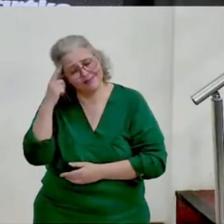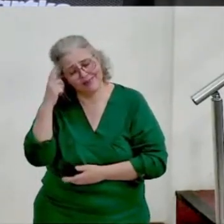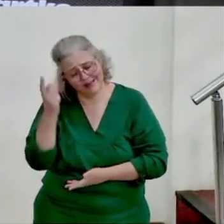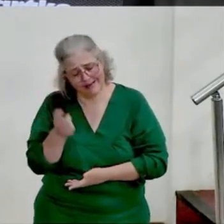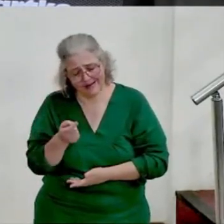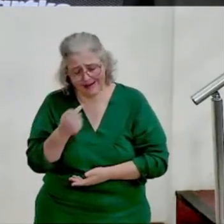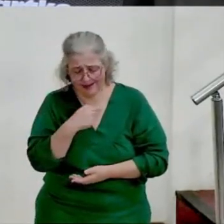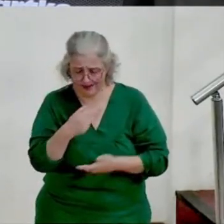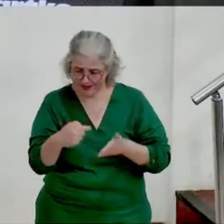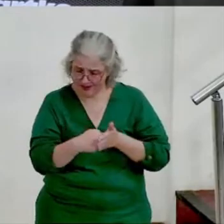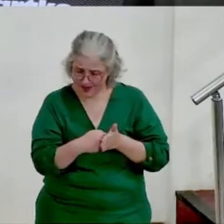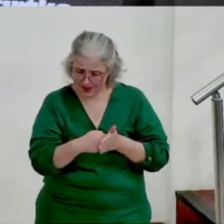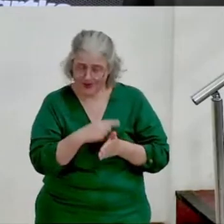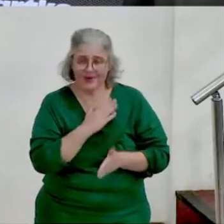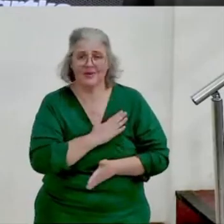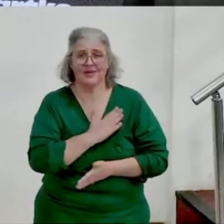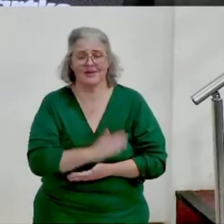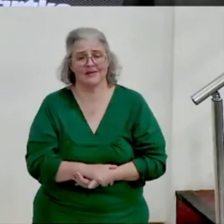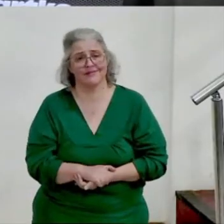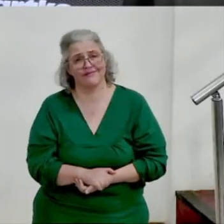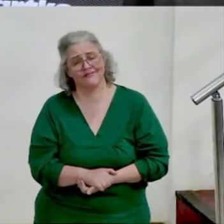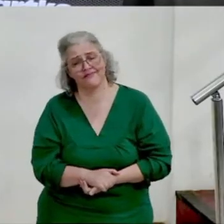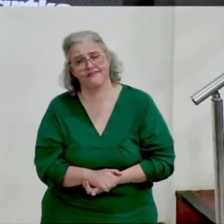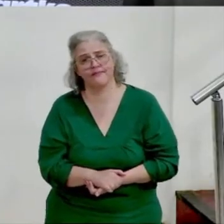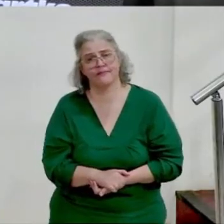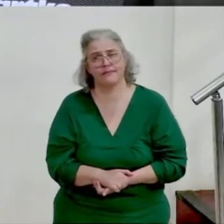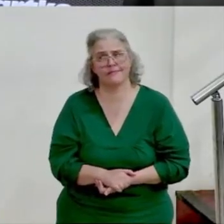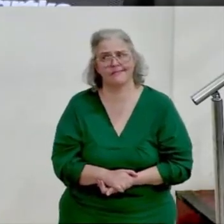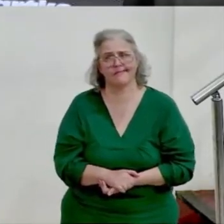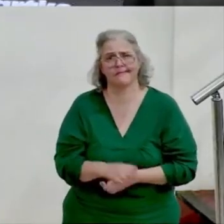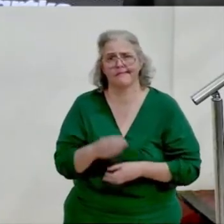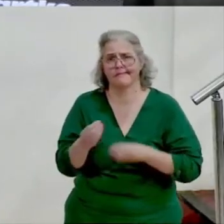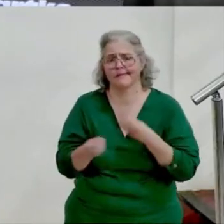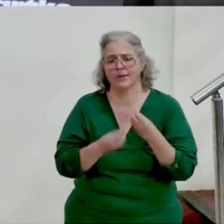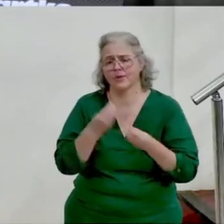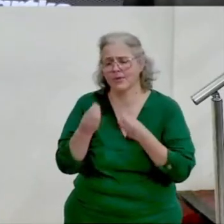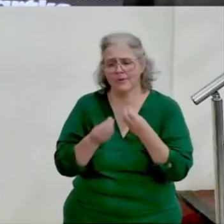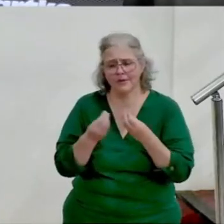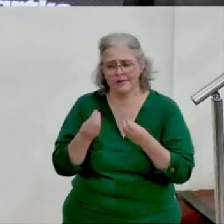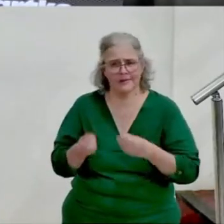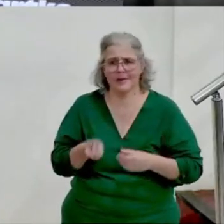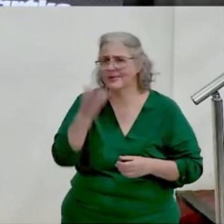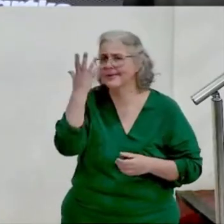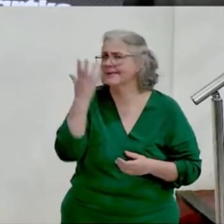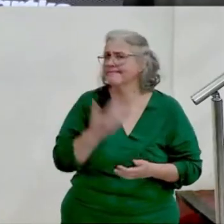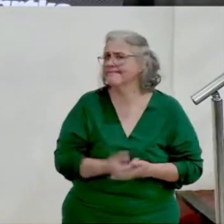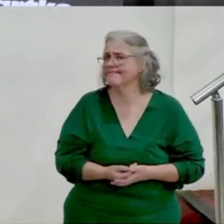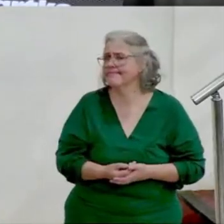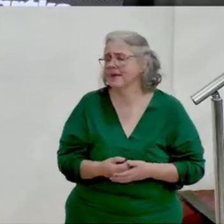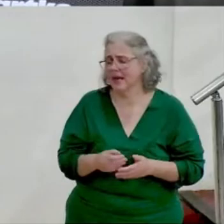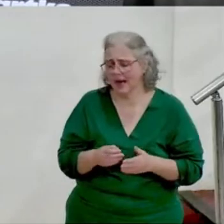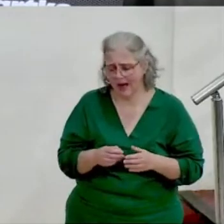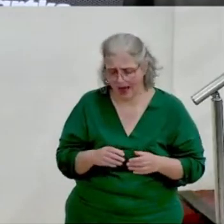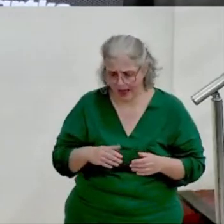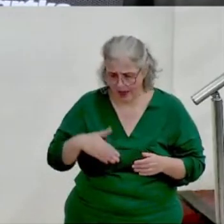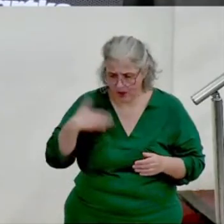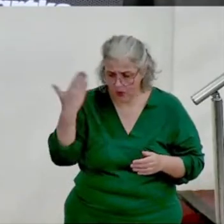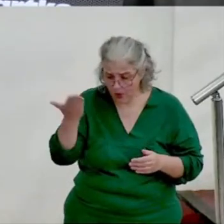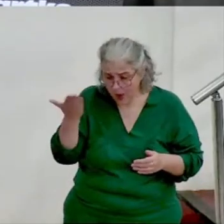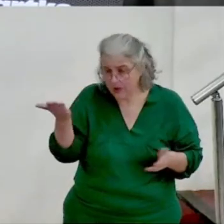coração. Primeiro, quando será que vai acontecer? Quando será que vem? Será que é